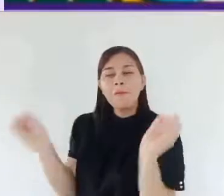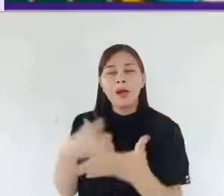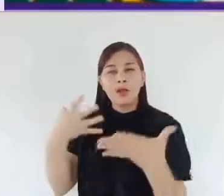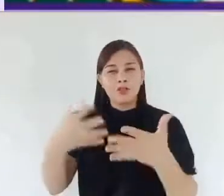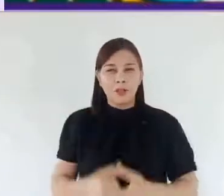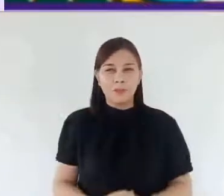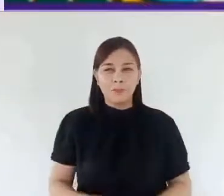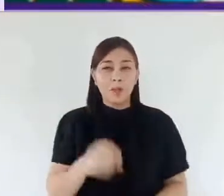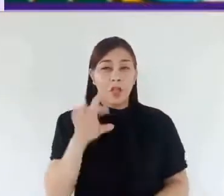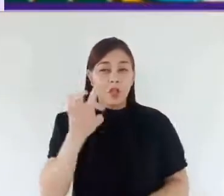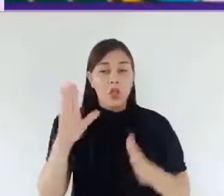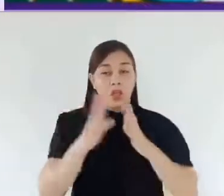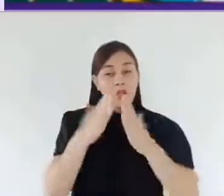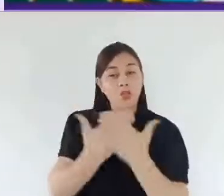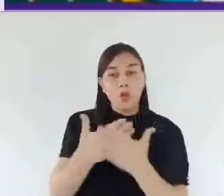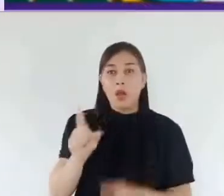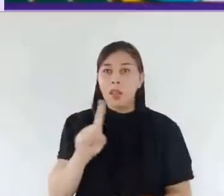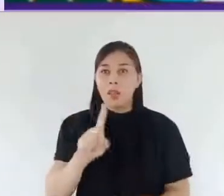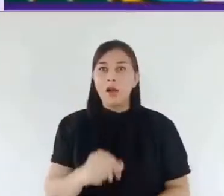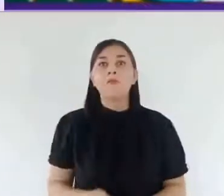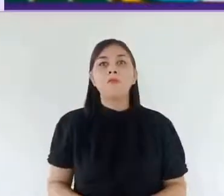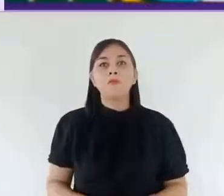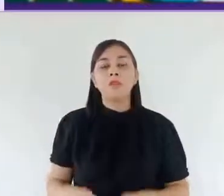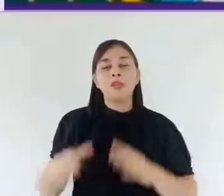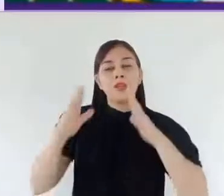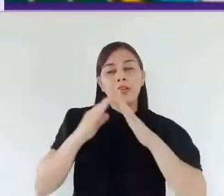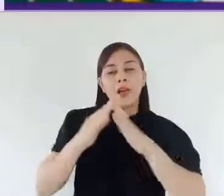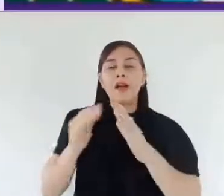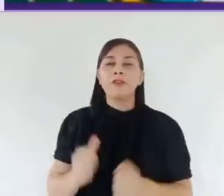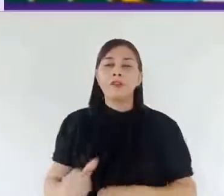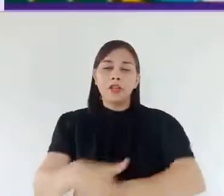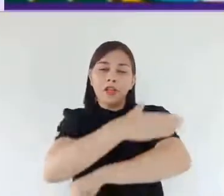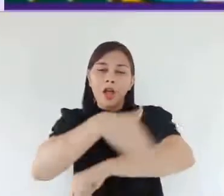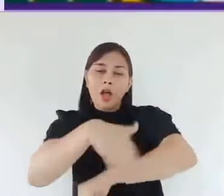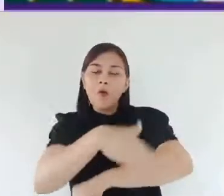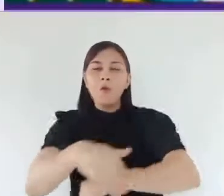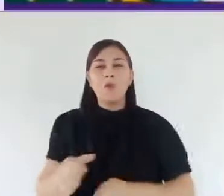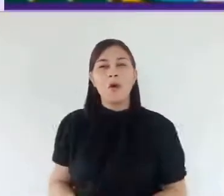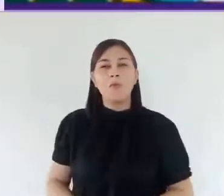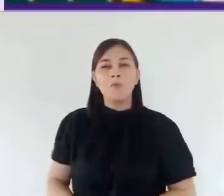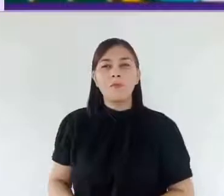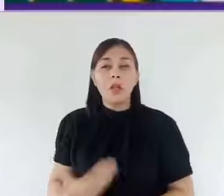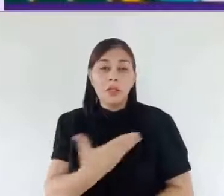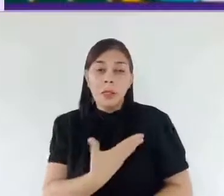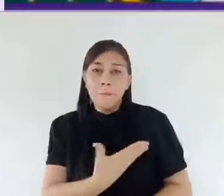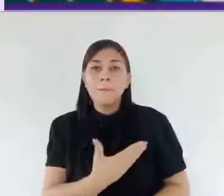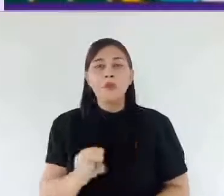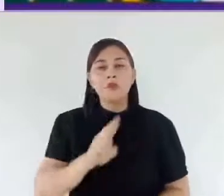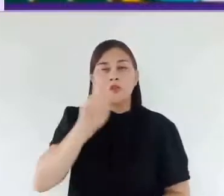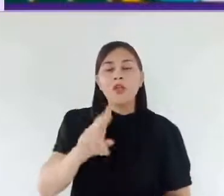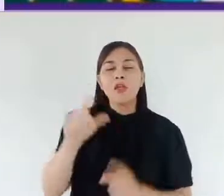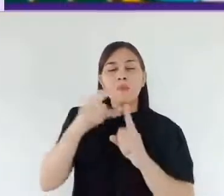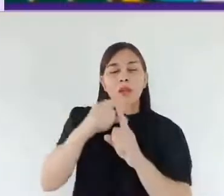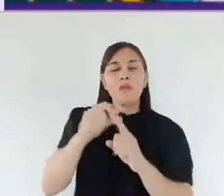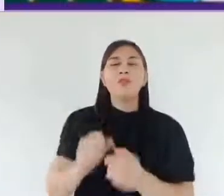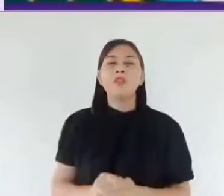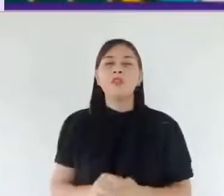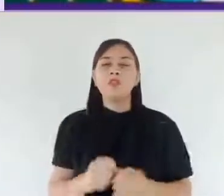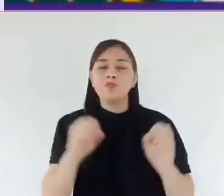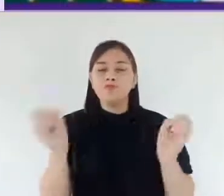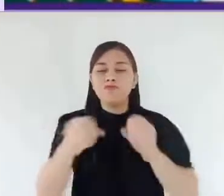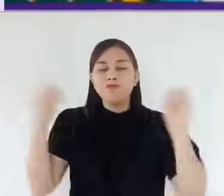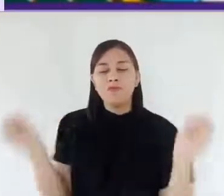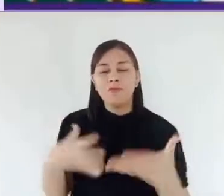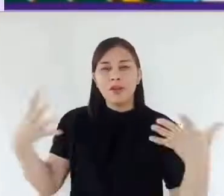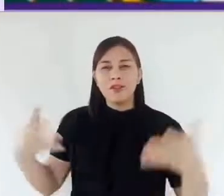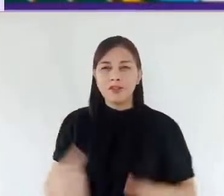só na escola, mas em casa, na rua, com os coleguinhas? Levanta a mão aí. Muito bem.